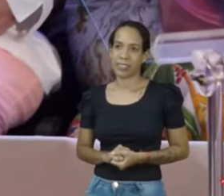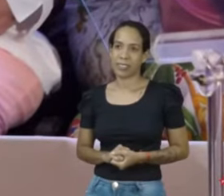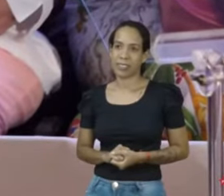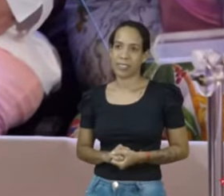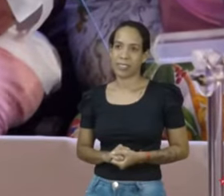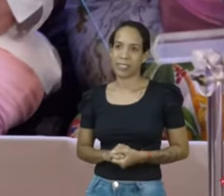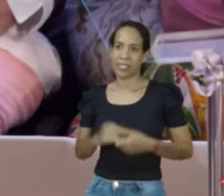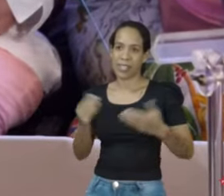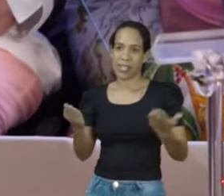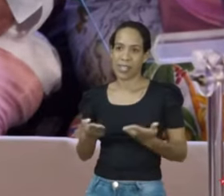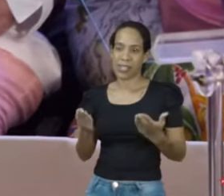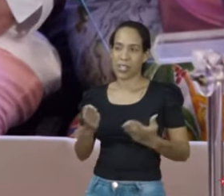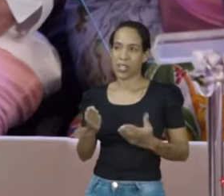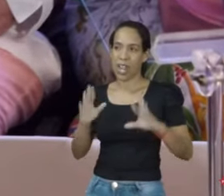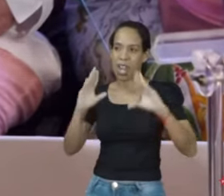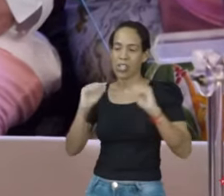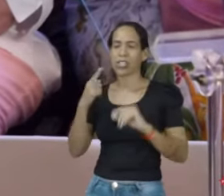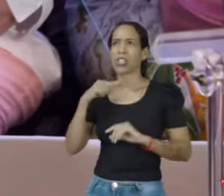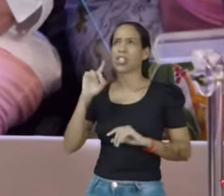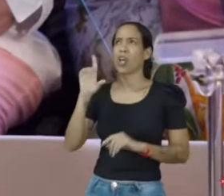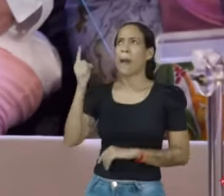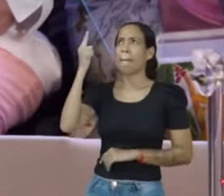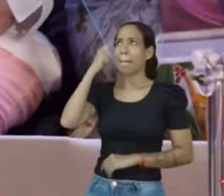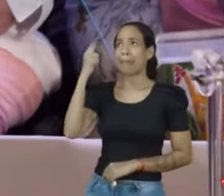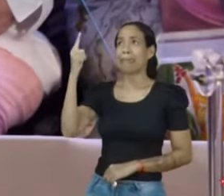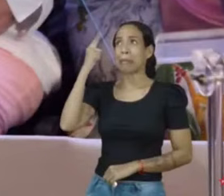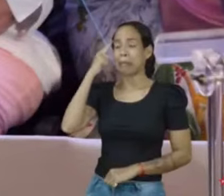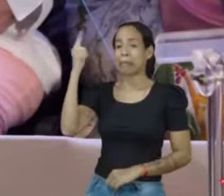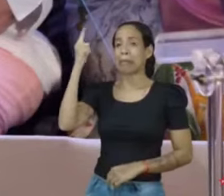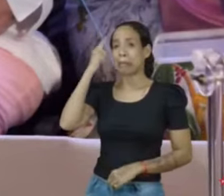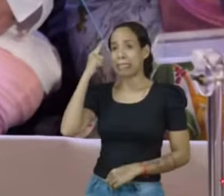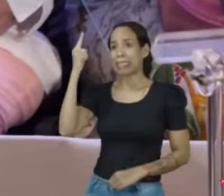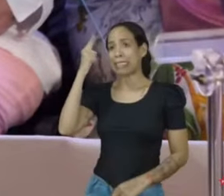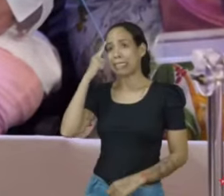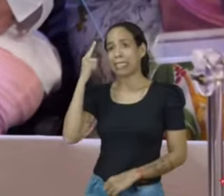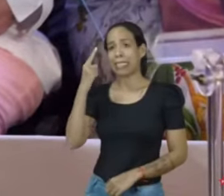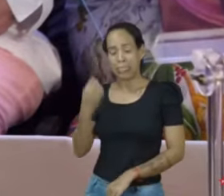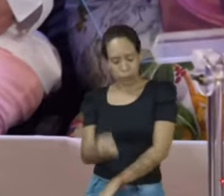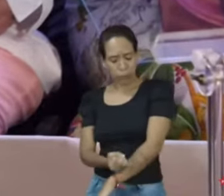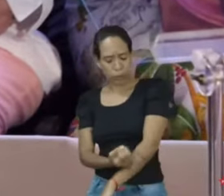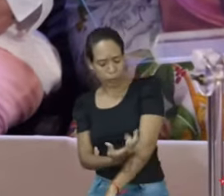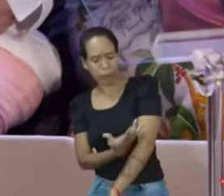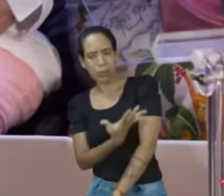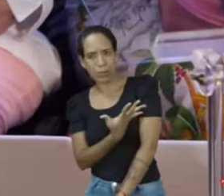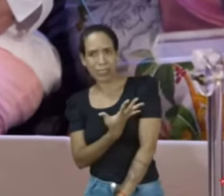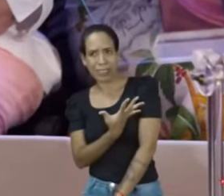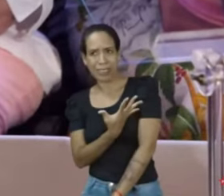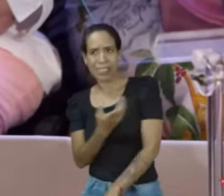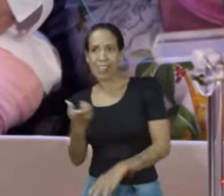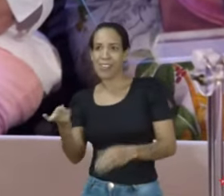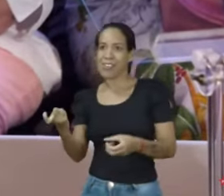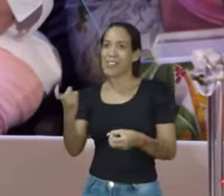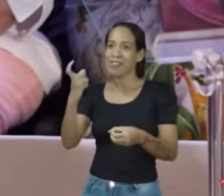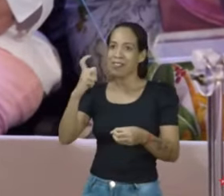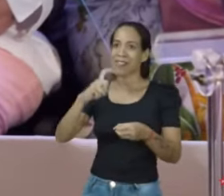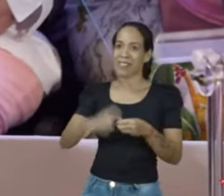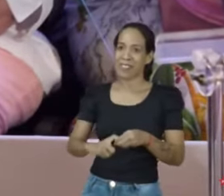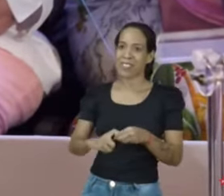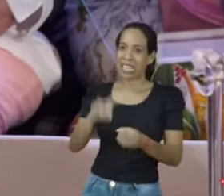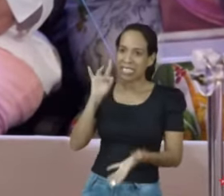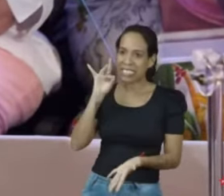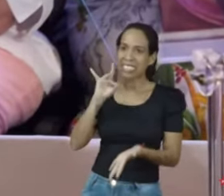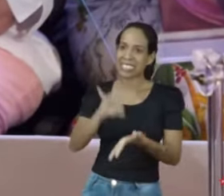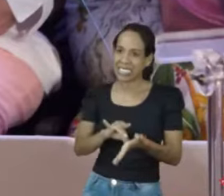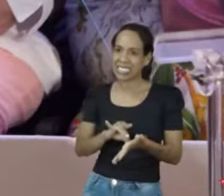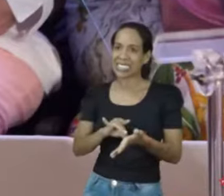Essa noite eu só pensava nisso. Que emoção que seria essa volta. E realmente